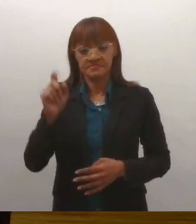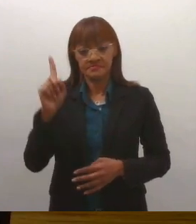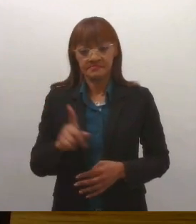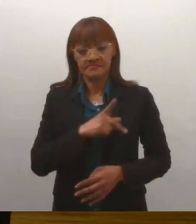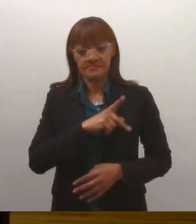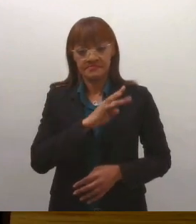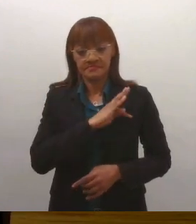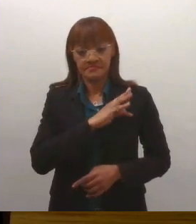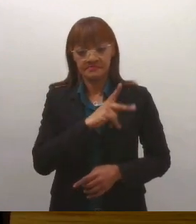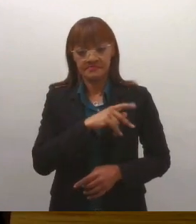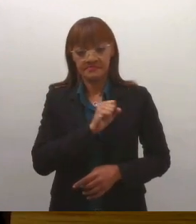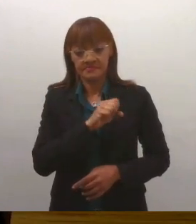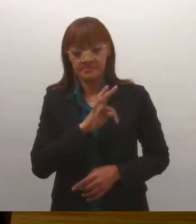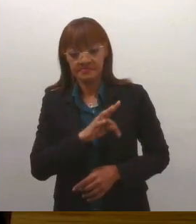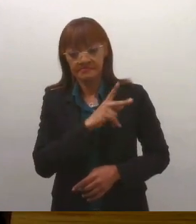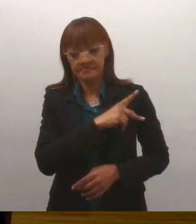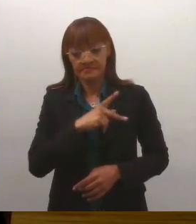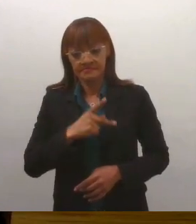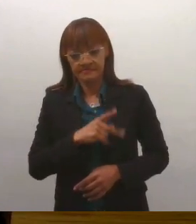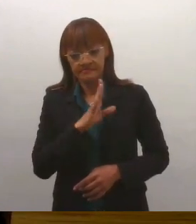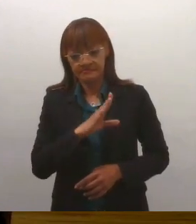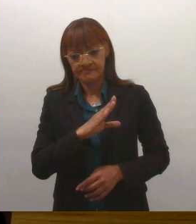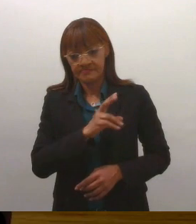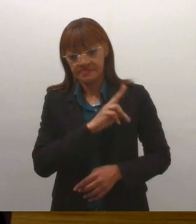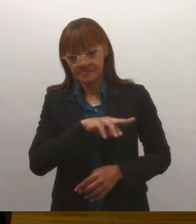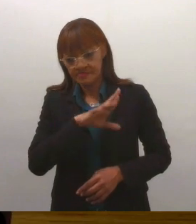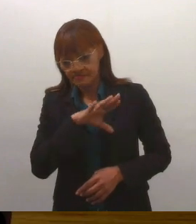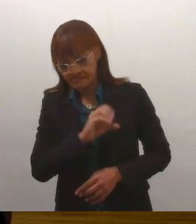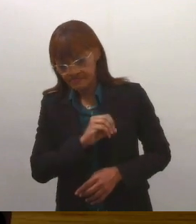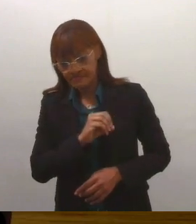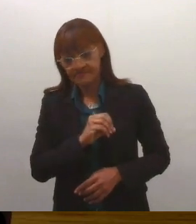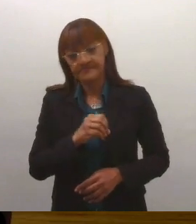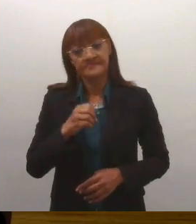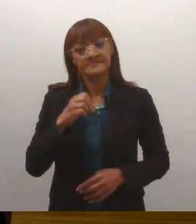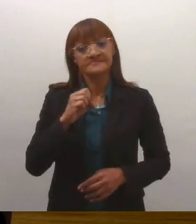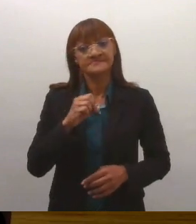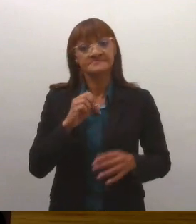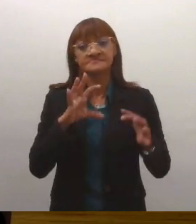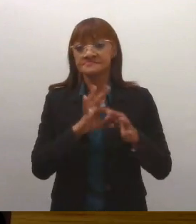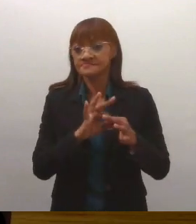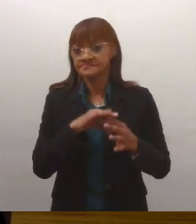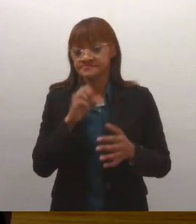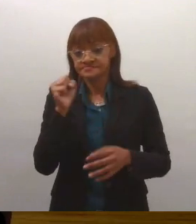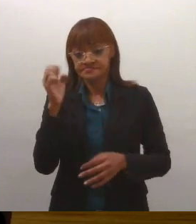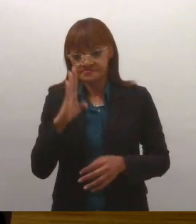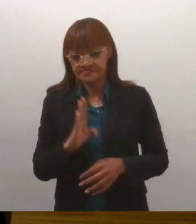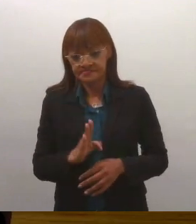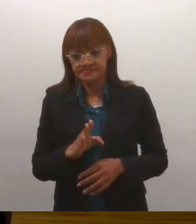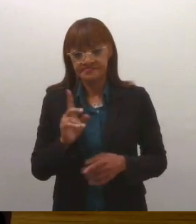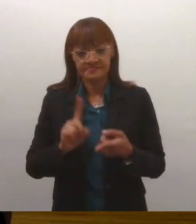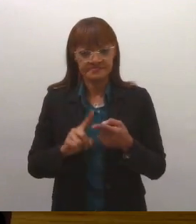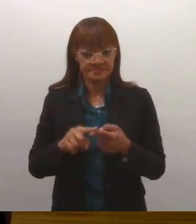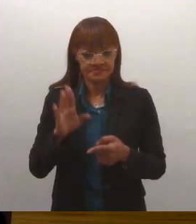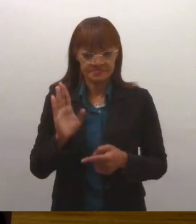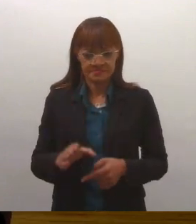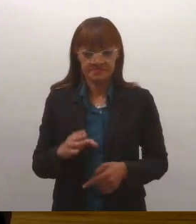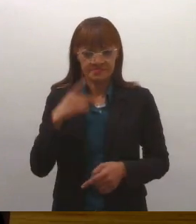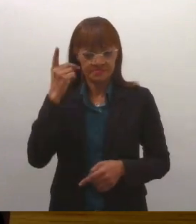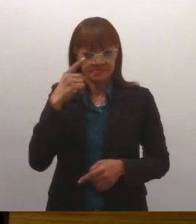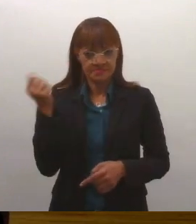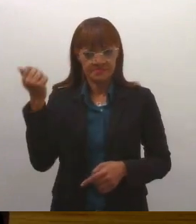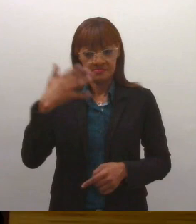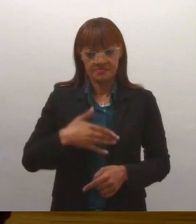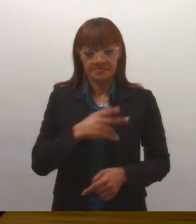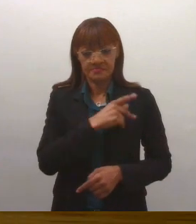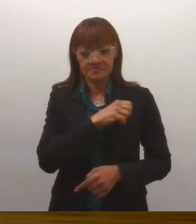Republicano, União Brasil. Deputada Linda Brasil, Cidadania, PL, PSOL, PT, PL. Lido,